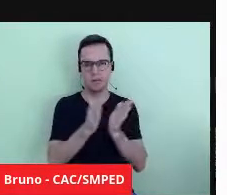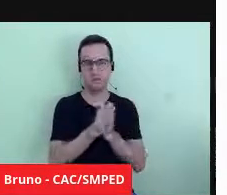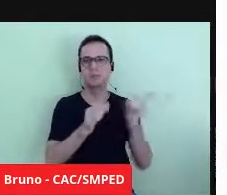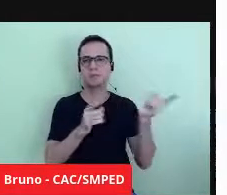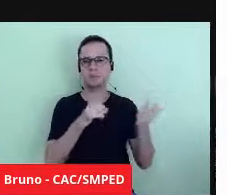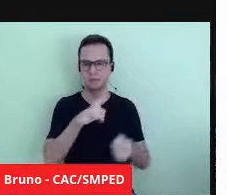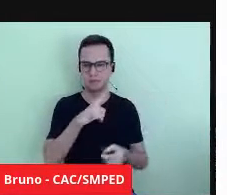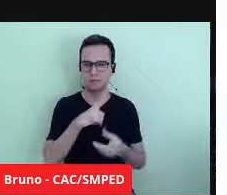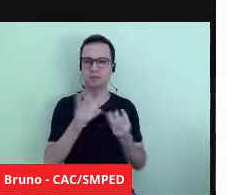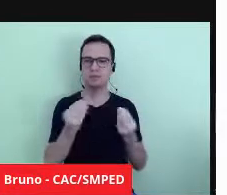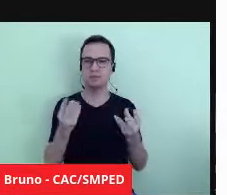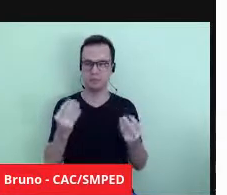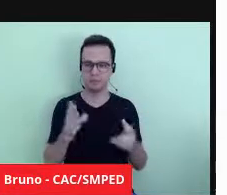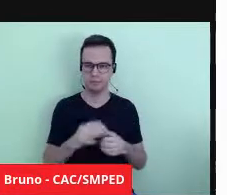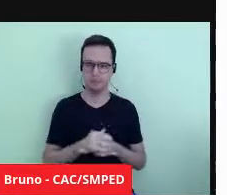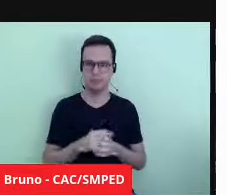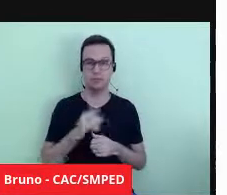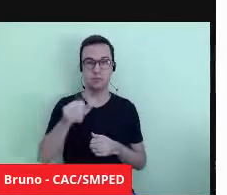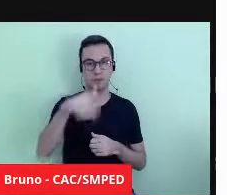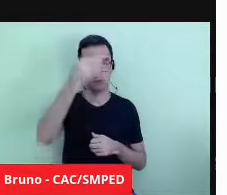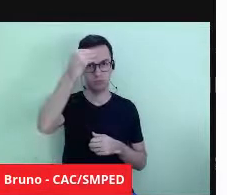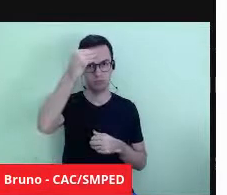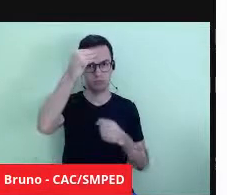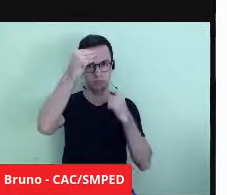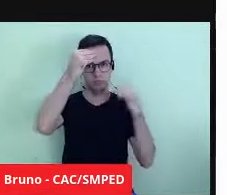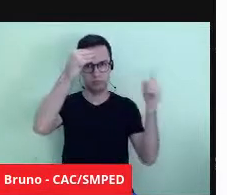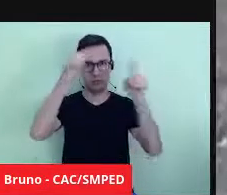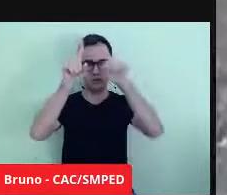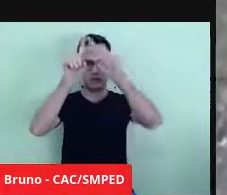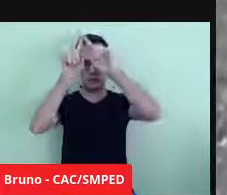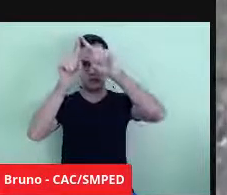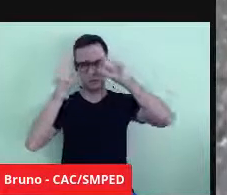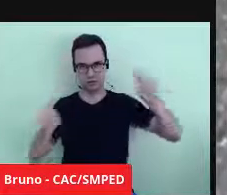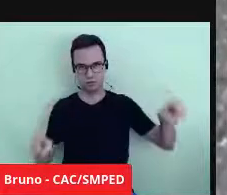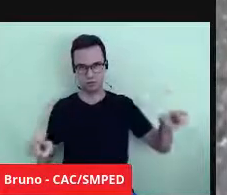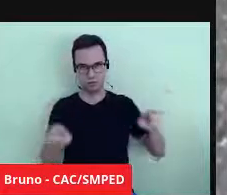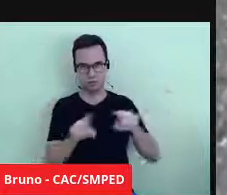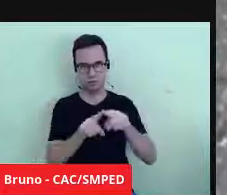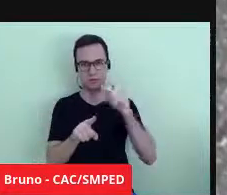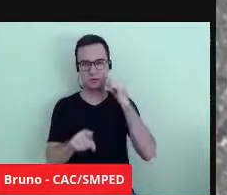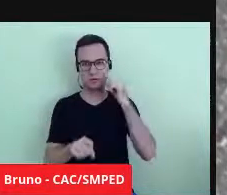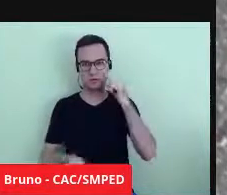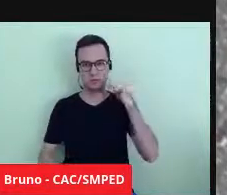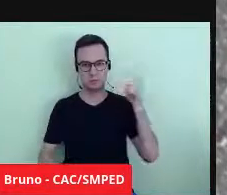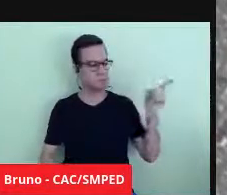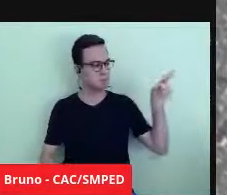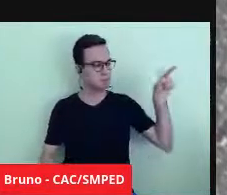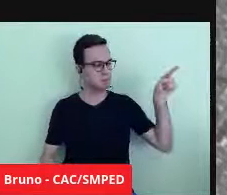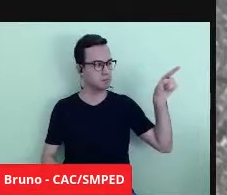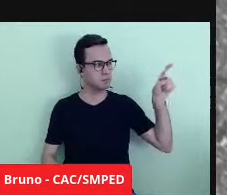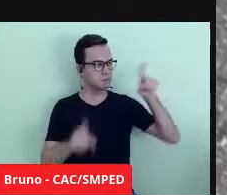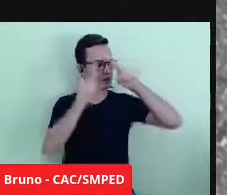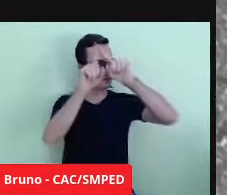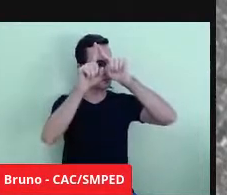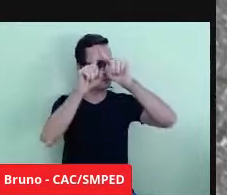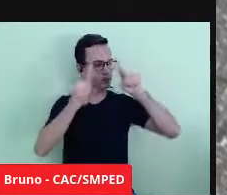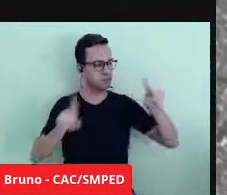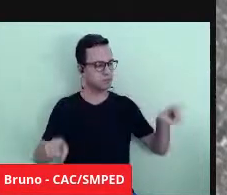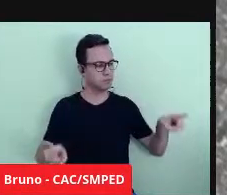né? Guardem essa forma aqui do triângulo, que ela vai ser importante para a gente entender esse contexto.